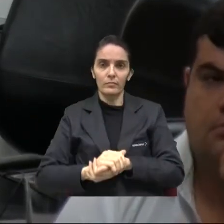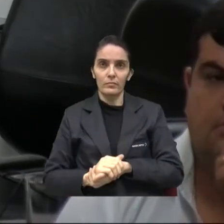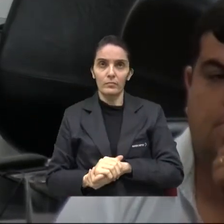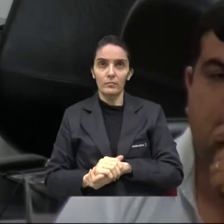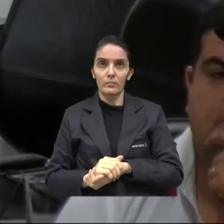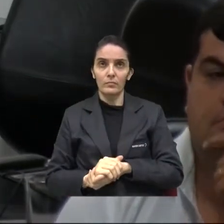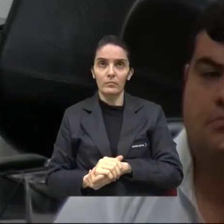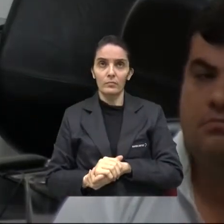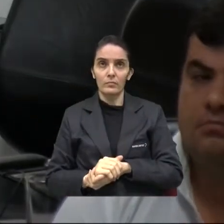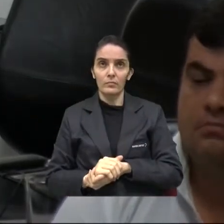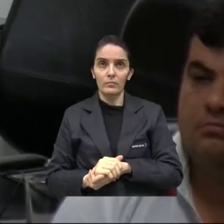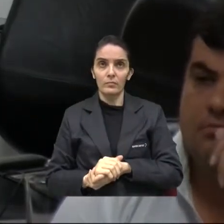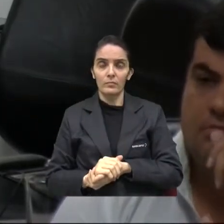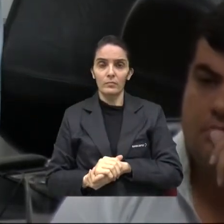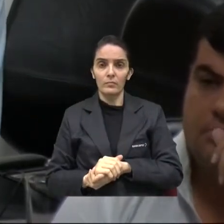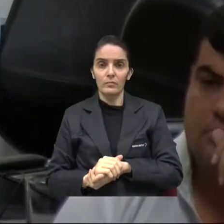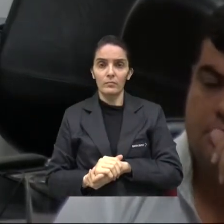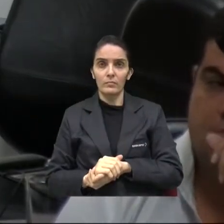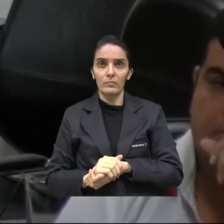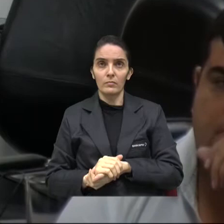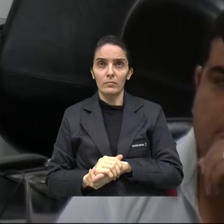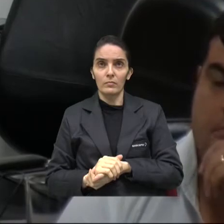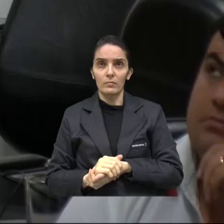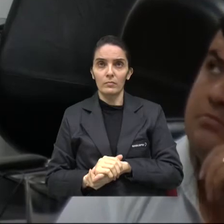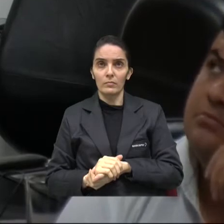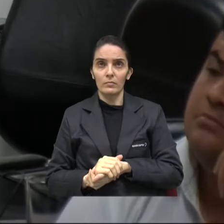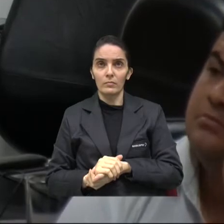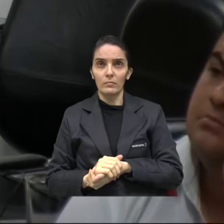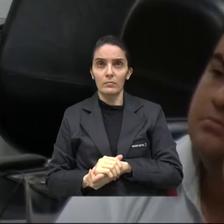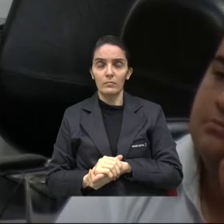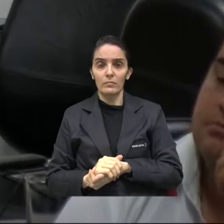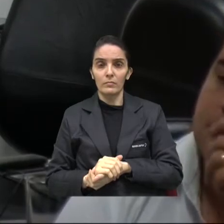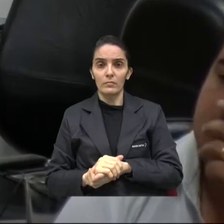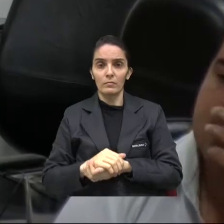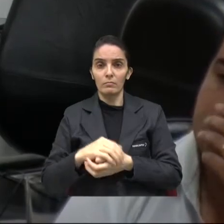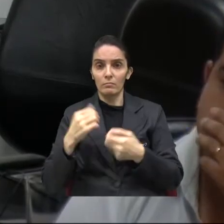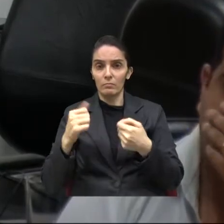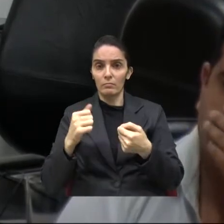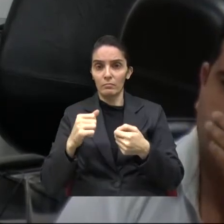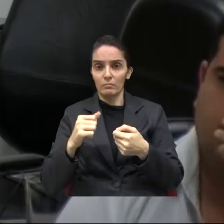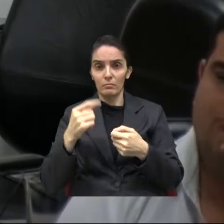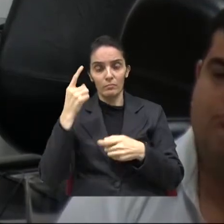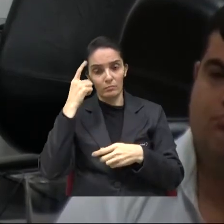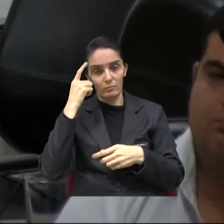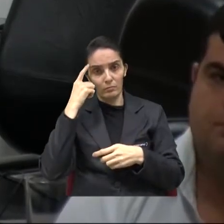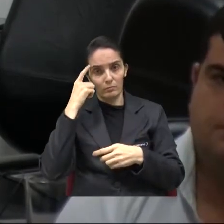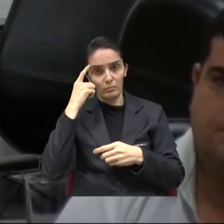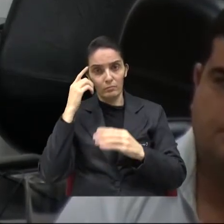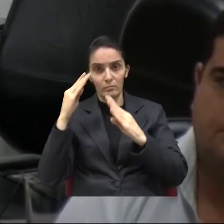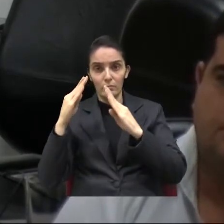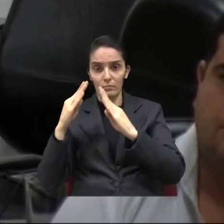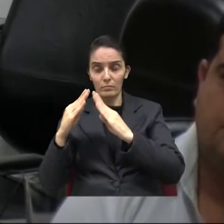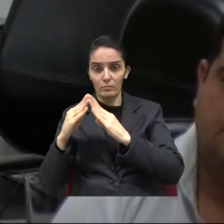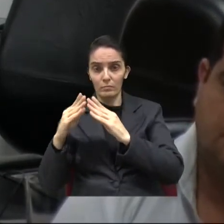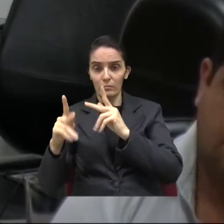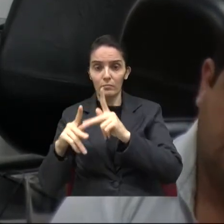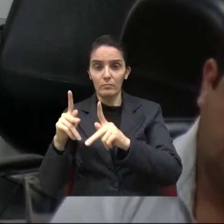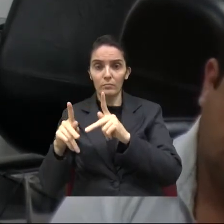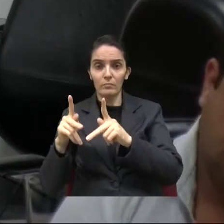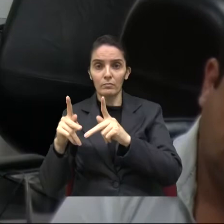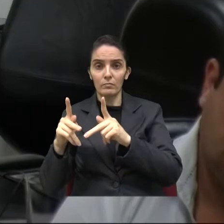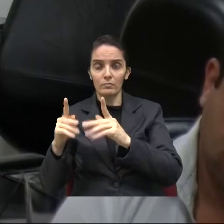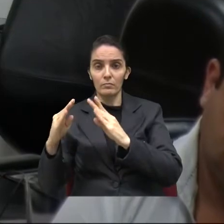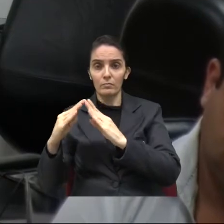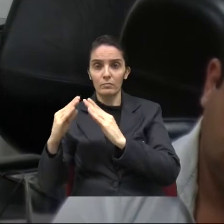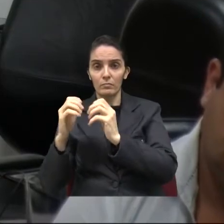Corrida de kart, mas aí a gente vai ficar muito velho. Né, falar. Então, lembrando que nós temos casa que foi popular, na onde é a padaria Cheque,